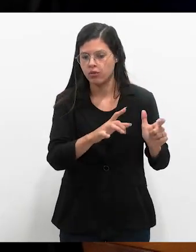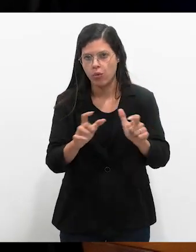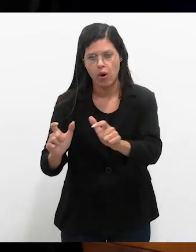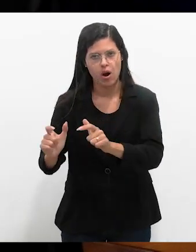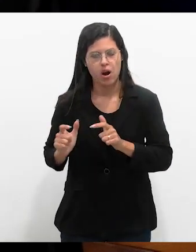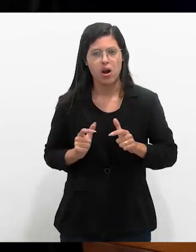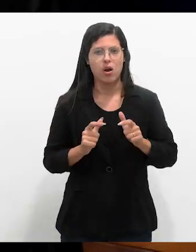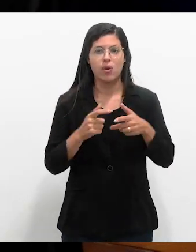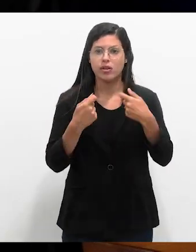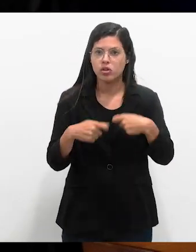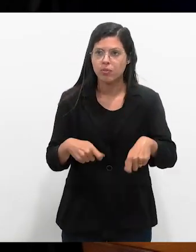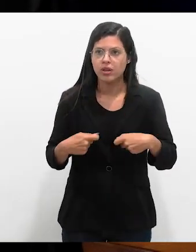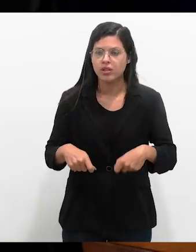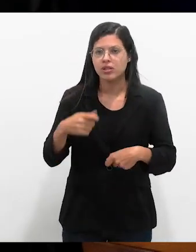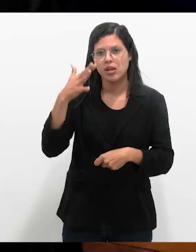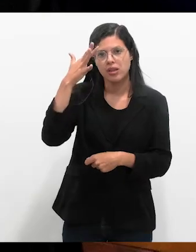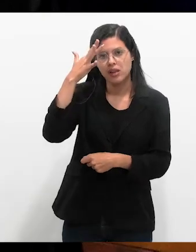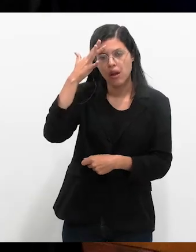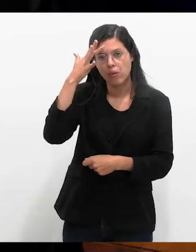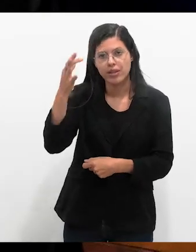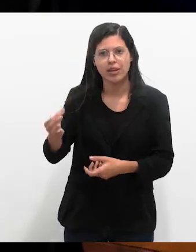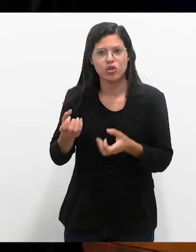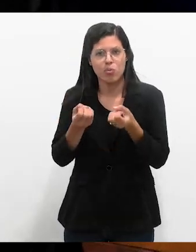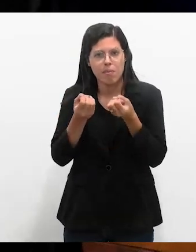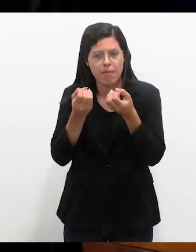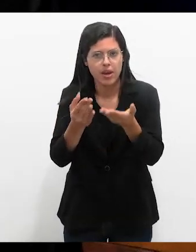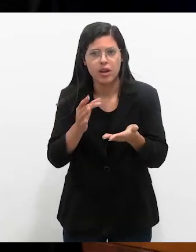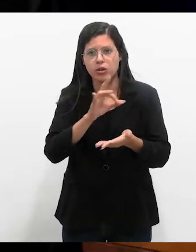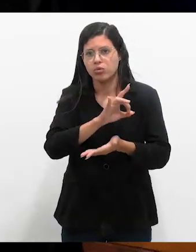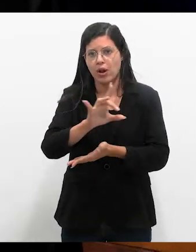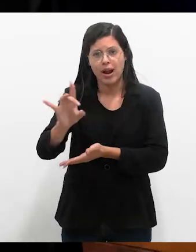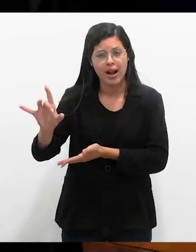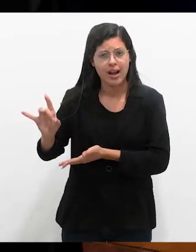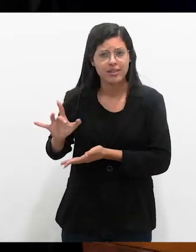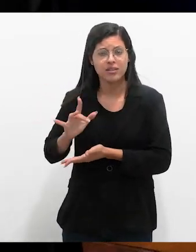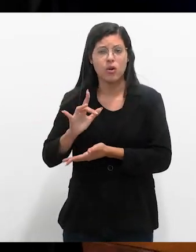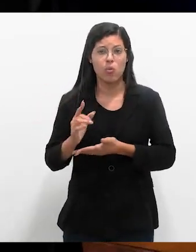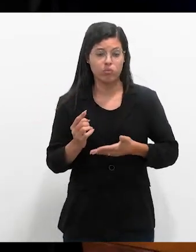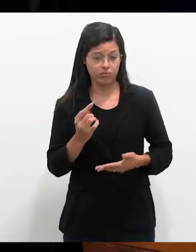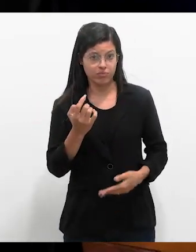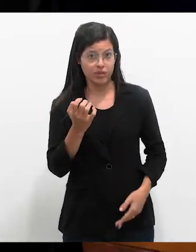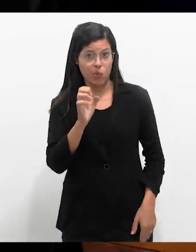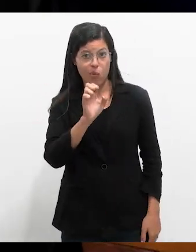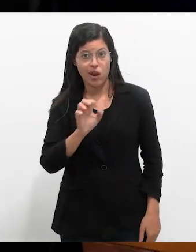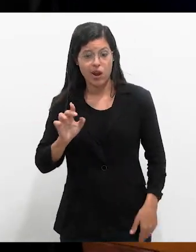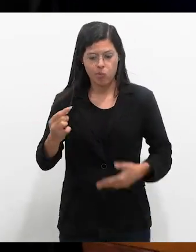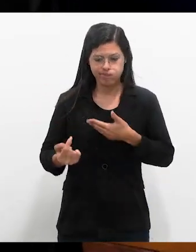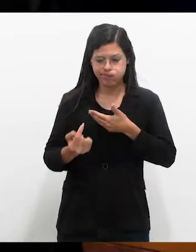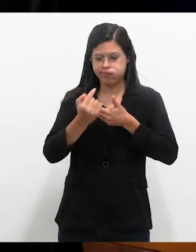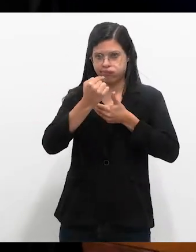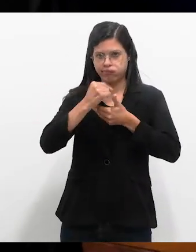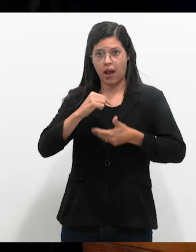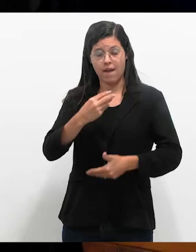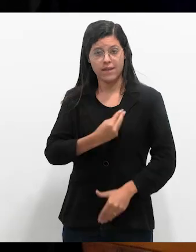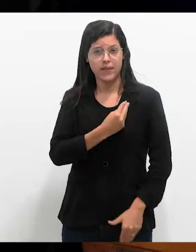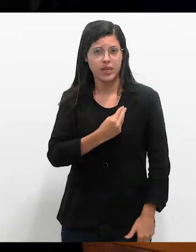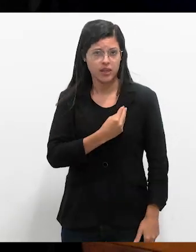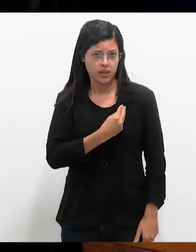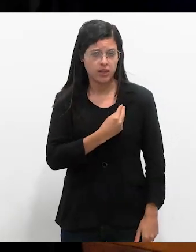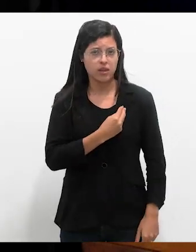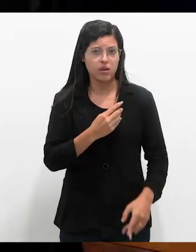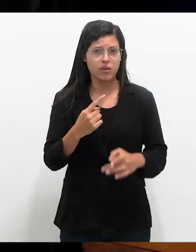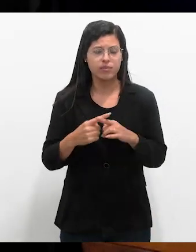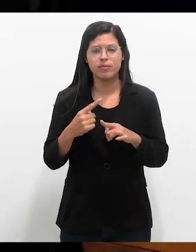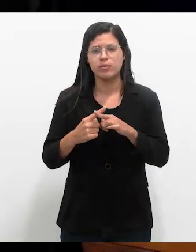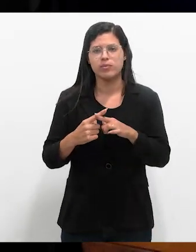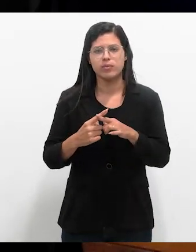por exemplo, dar um entendimento a cada babalorixá, a cada ialorixá, do seu eu pessoal, da sua vida em si. Porque